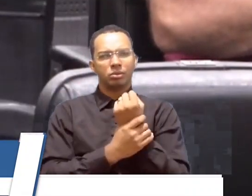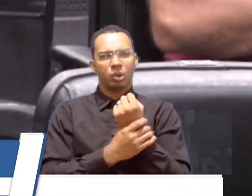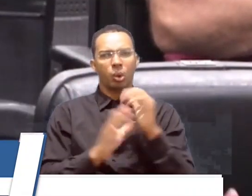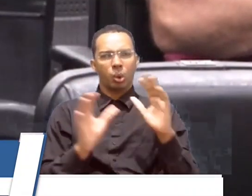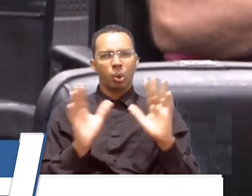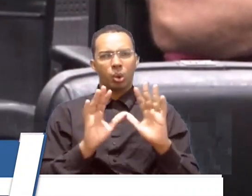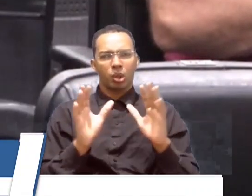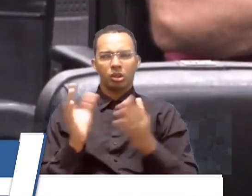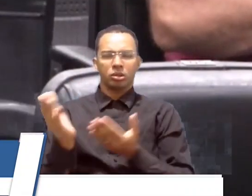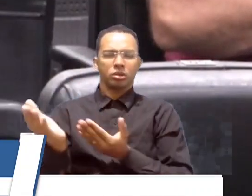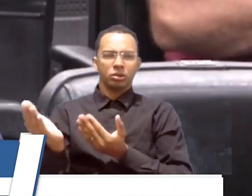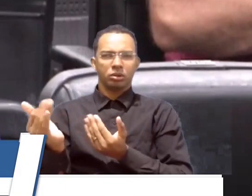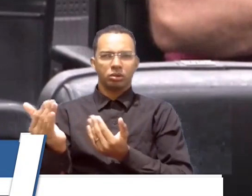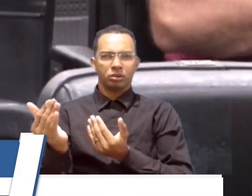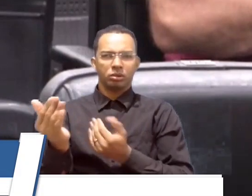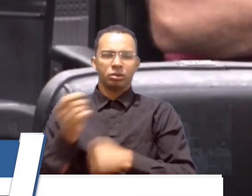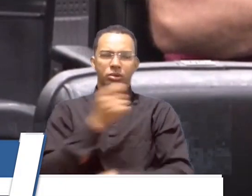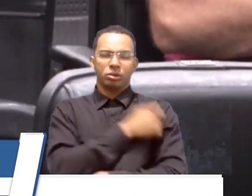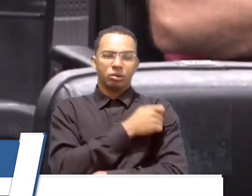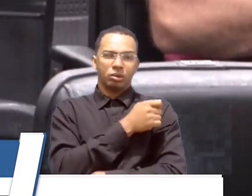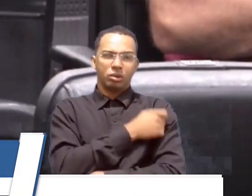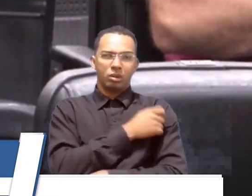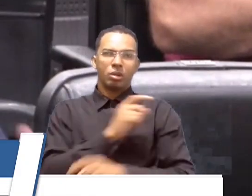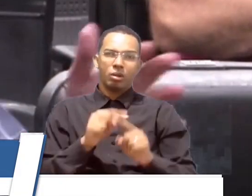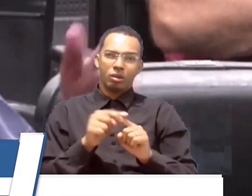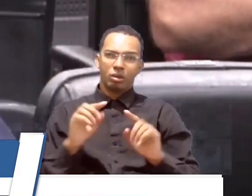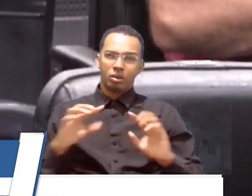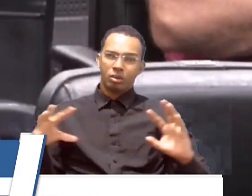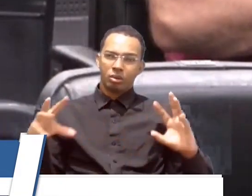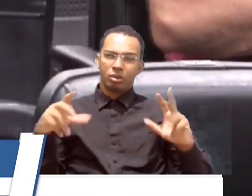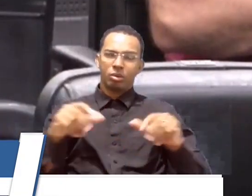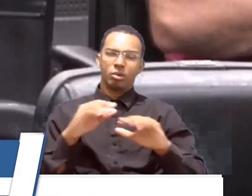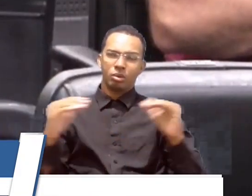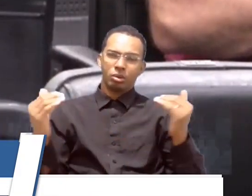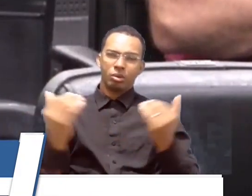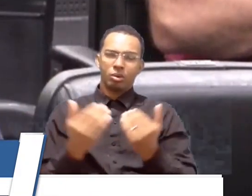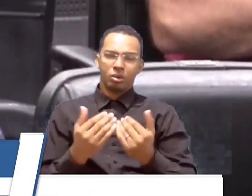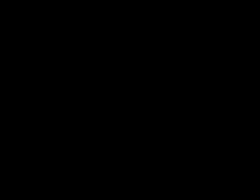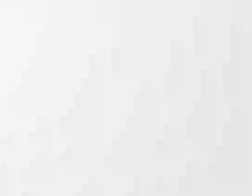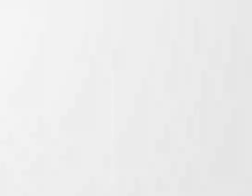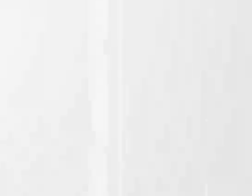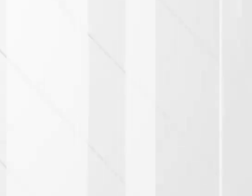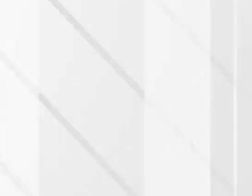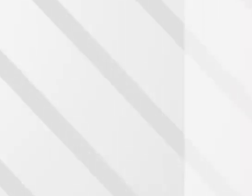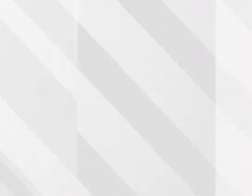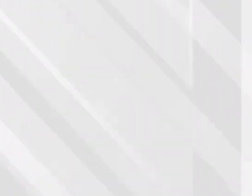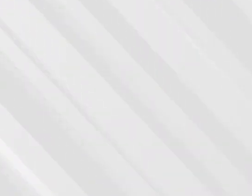jovens, para os alunos, mas por toda a comunidade, por onde precisa de iluminação.